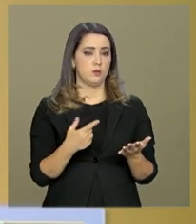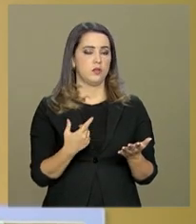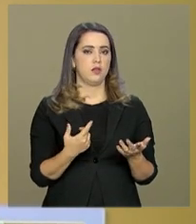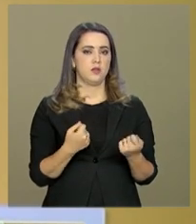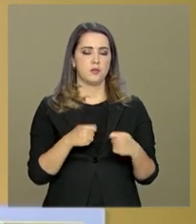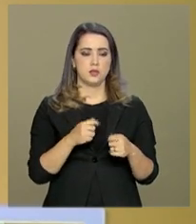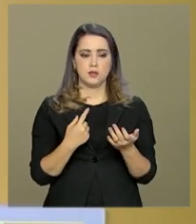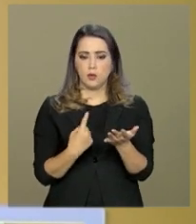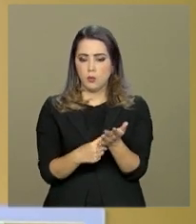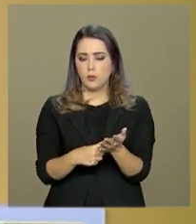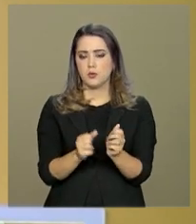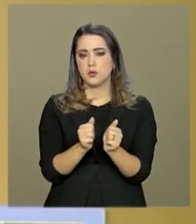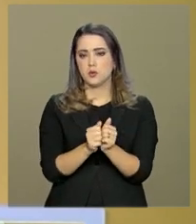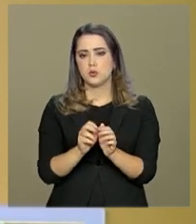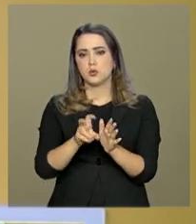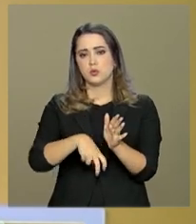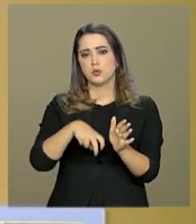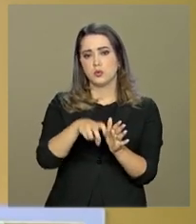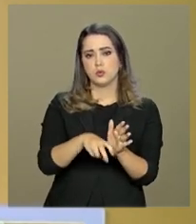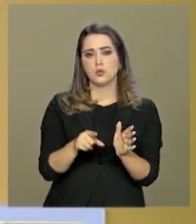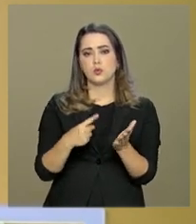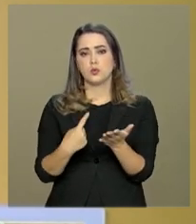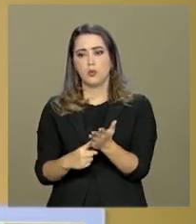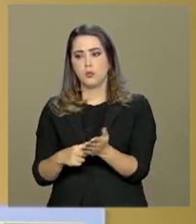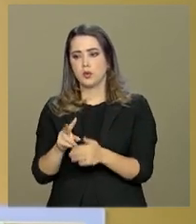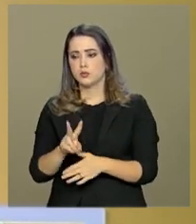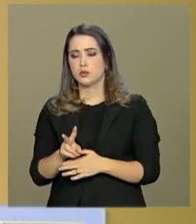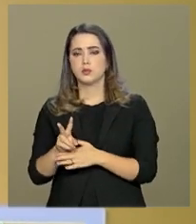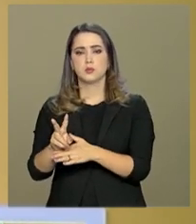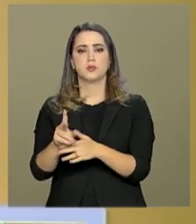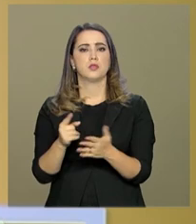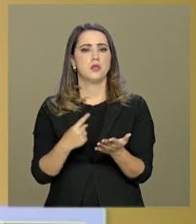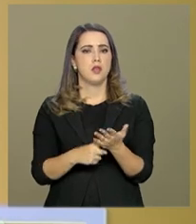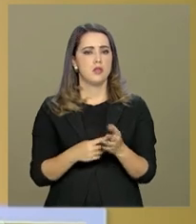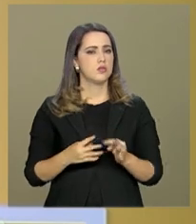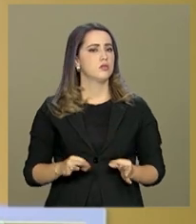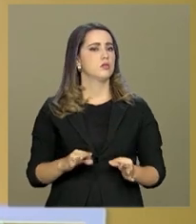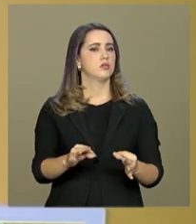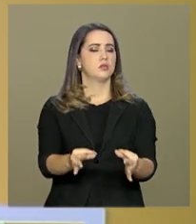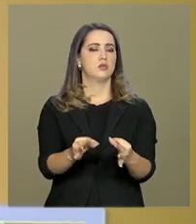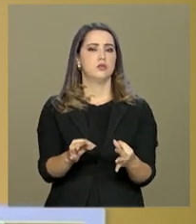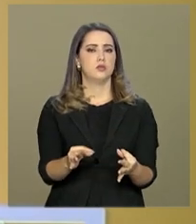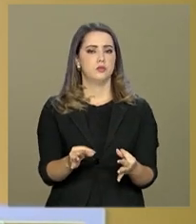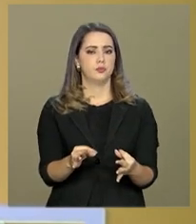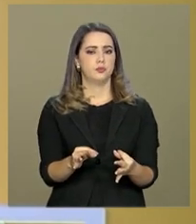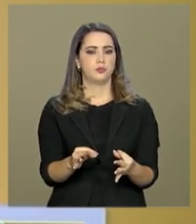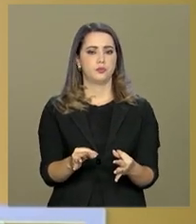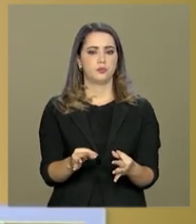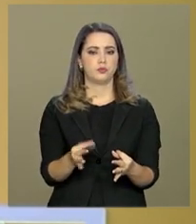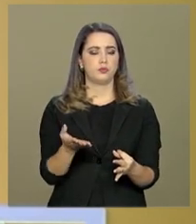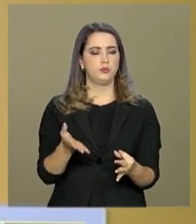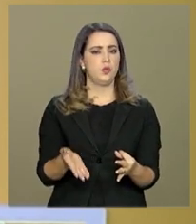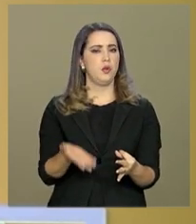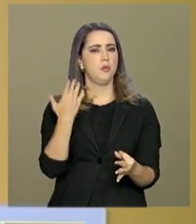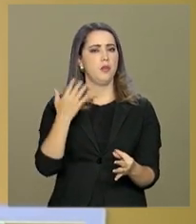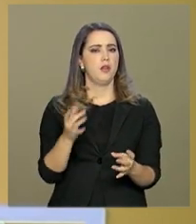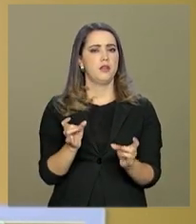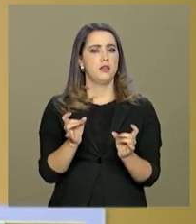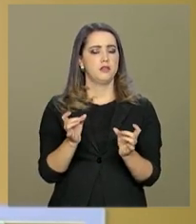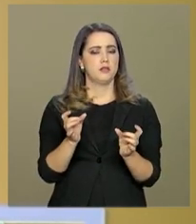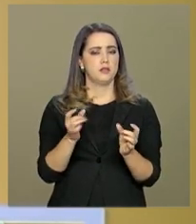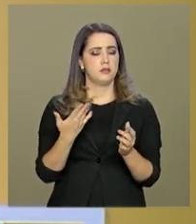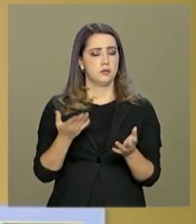com investimento com a produtividade com a tecnologia com ganho de de produtividade e